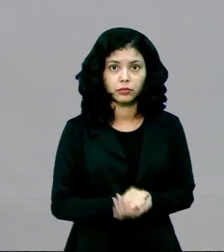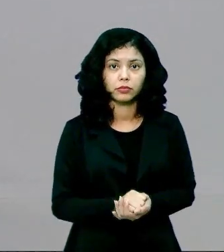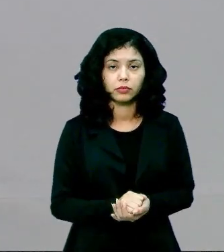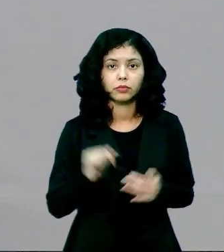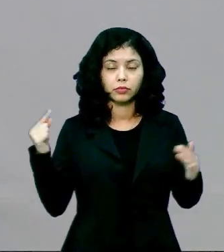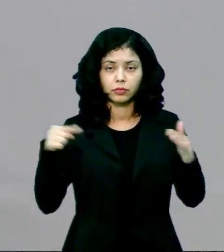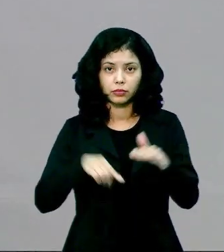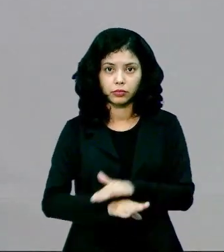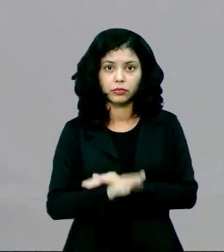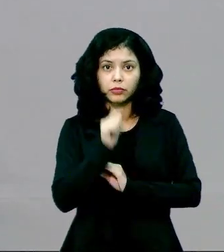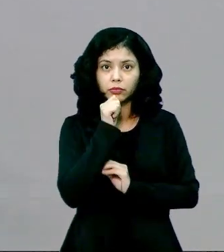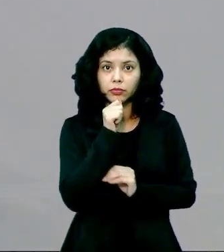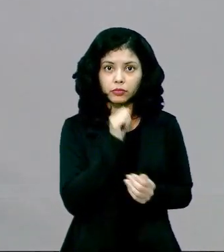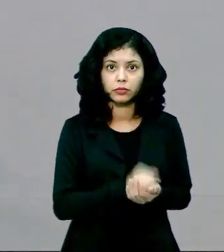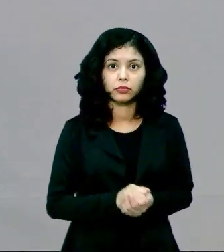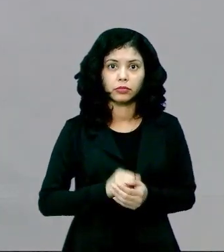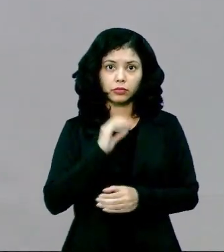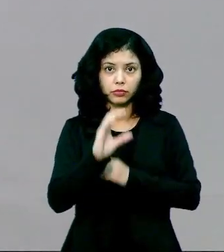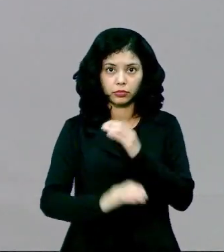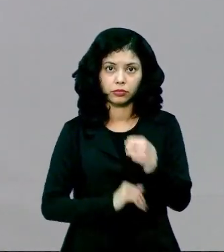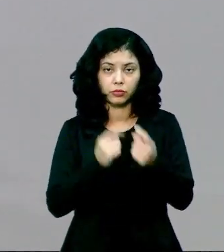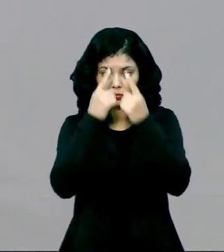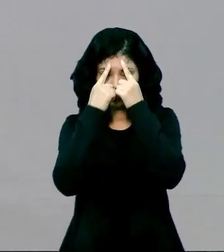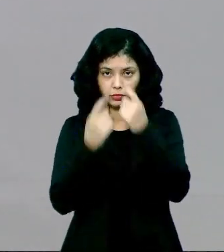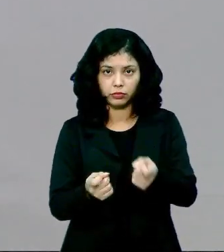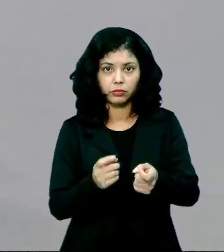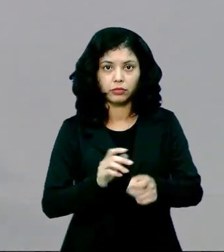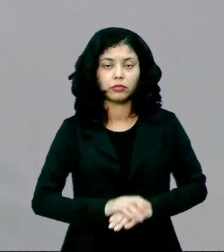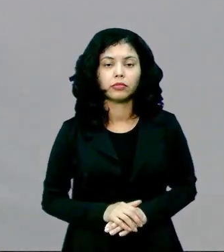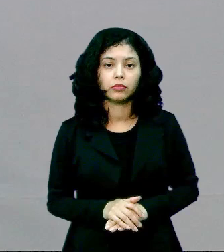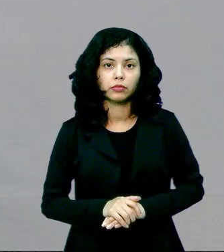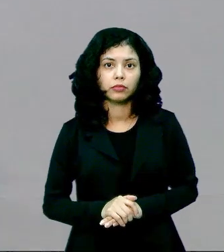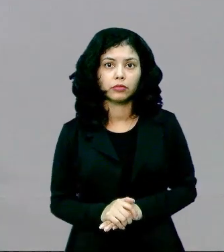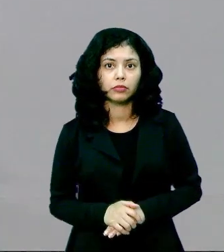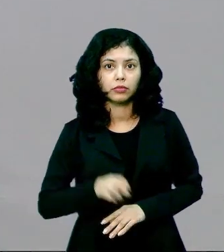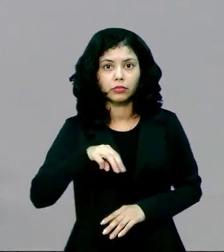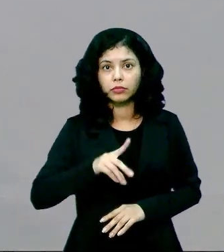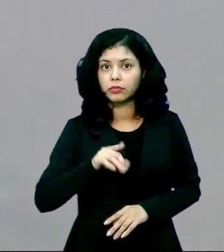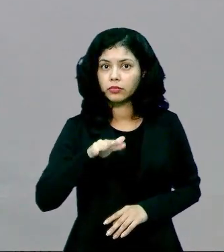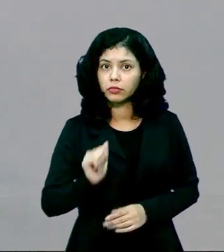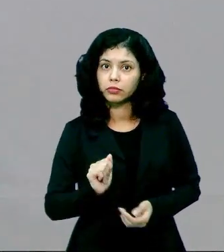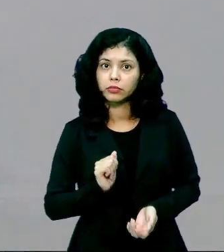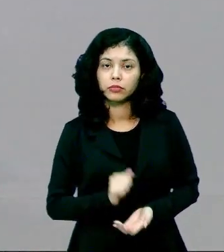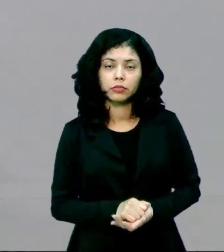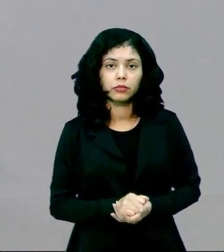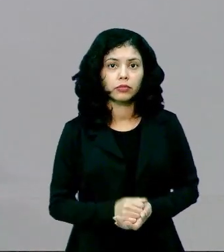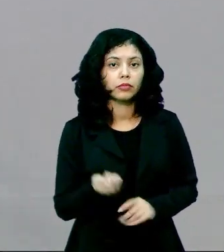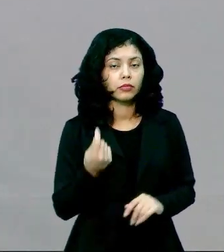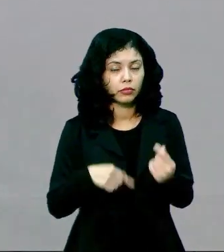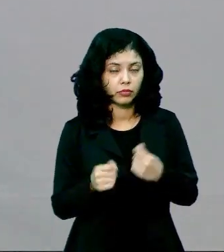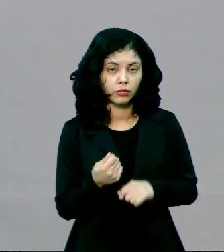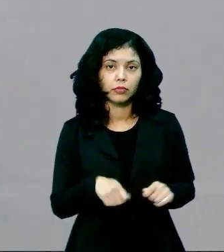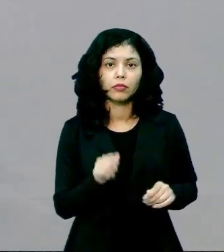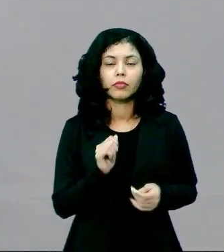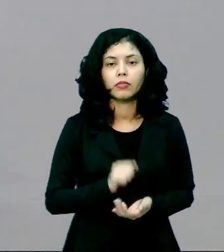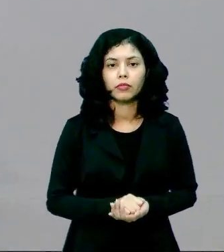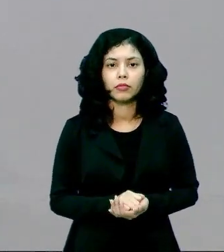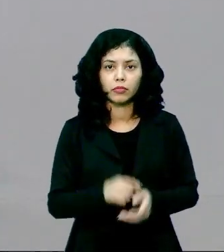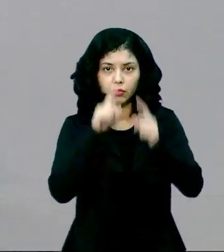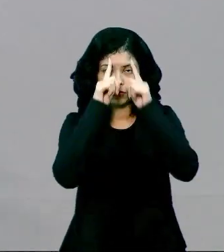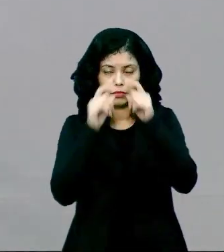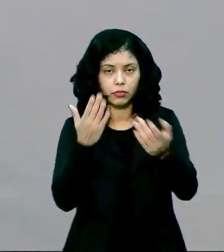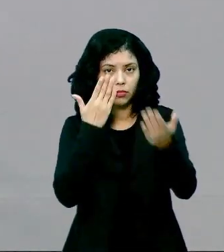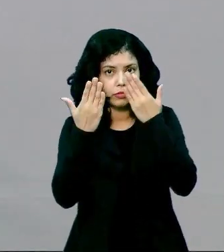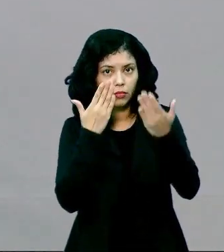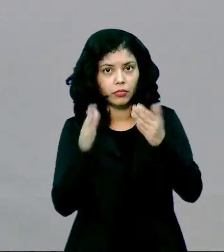inserida em um ciclo de violência, violência moral, violência econômica, violência